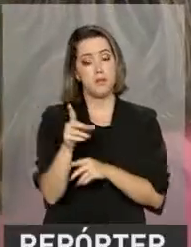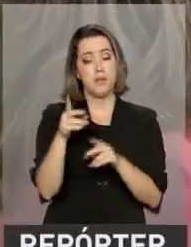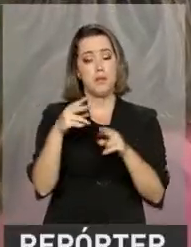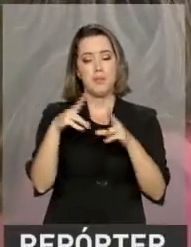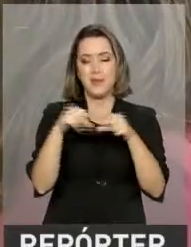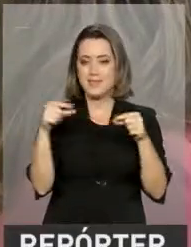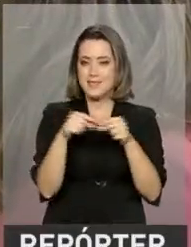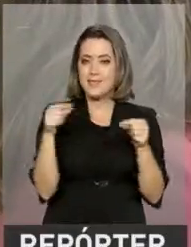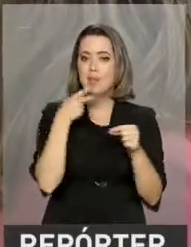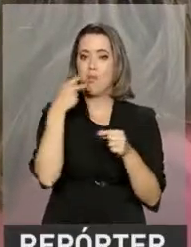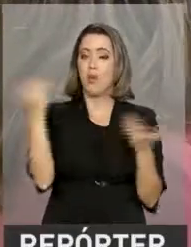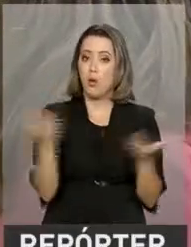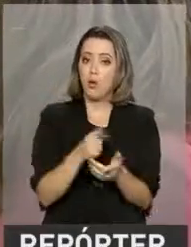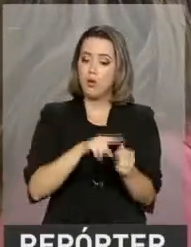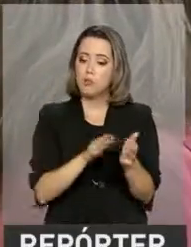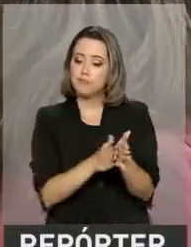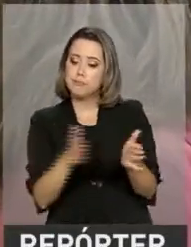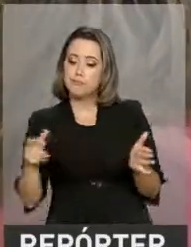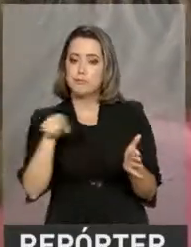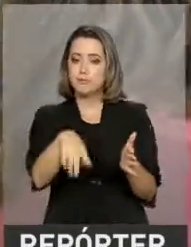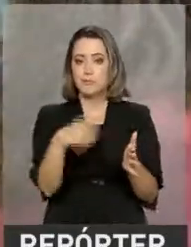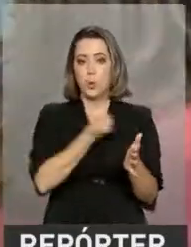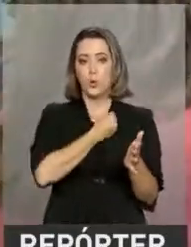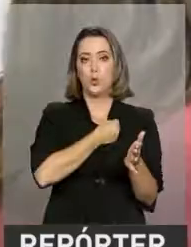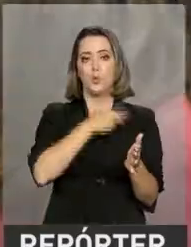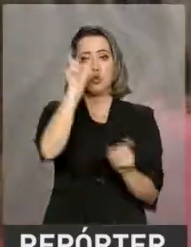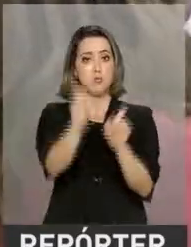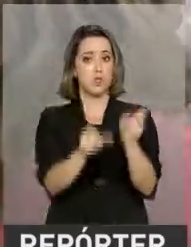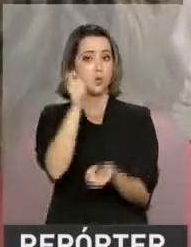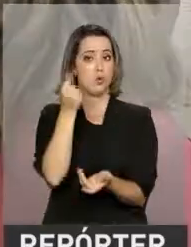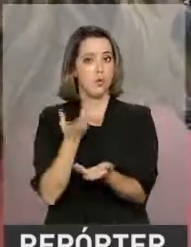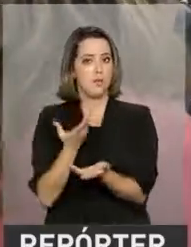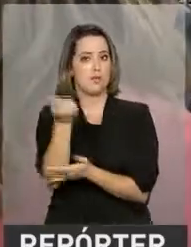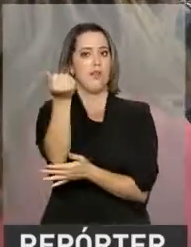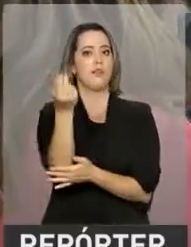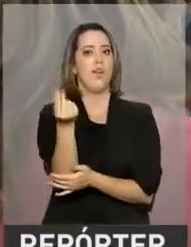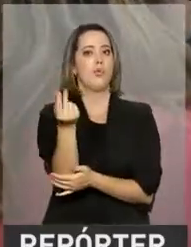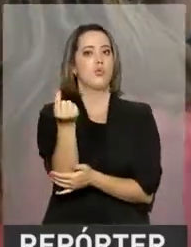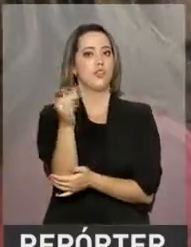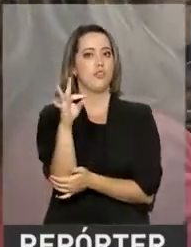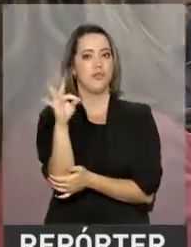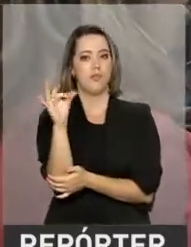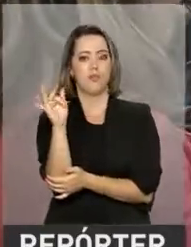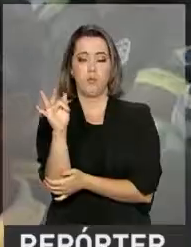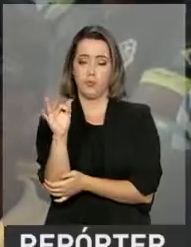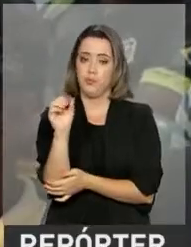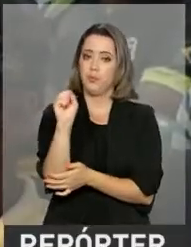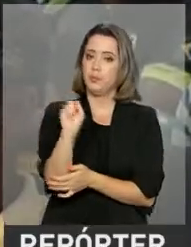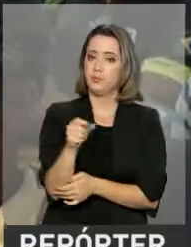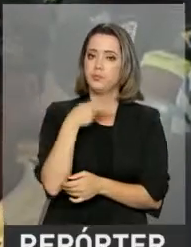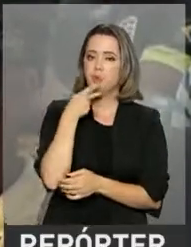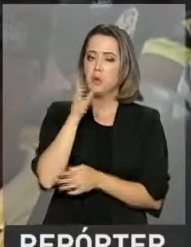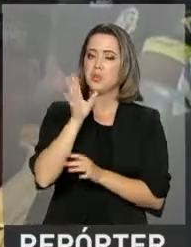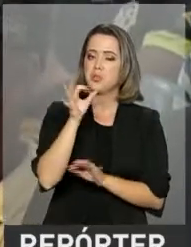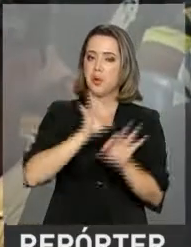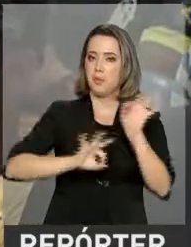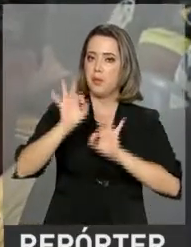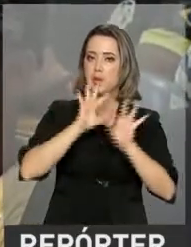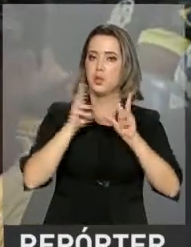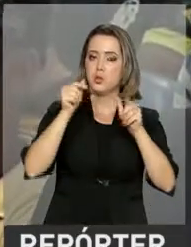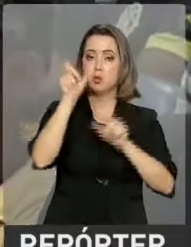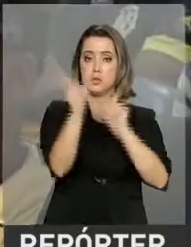o número de trabalhadores que serão atendidos é 60% maior do que na primeira fase ele disse que a caixa está preparada para atender